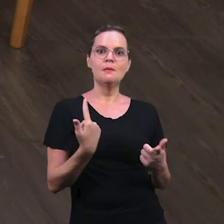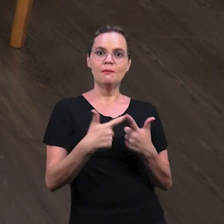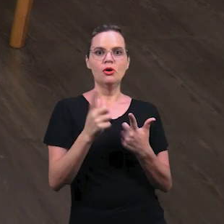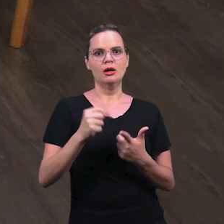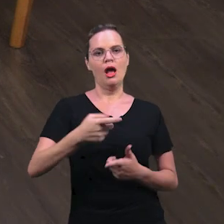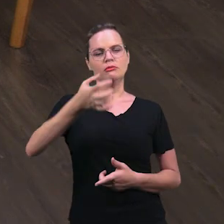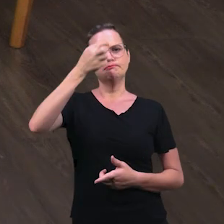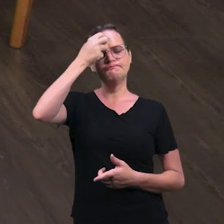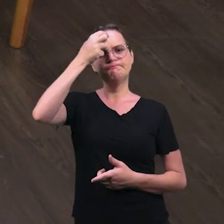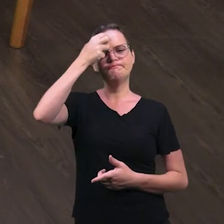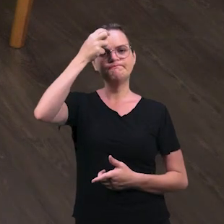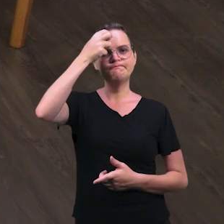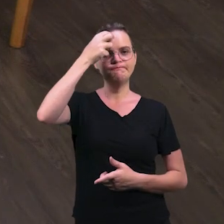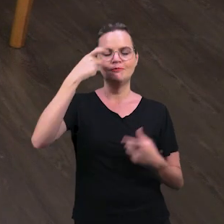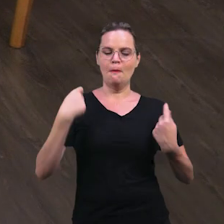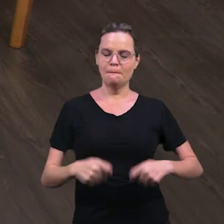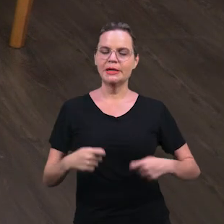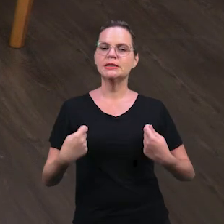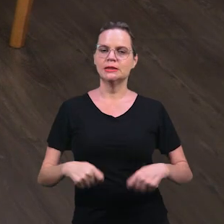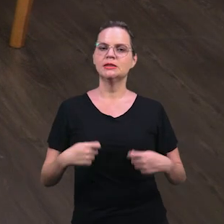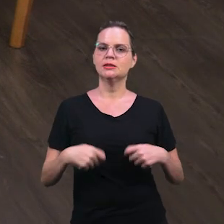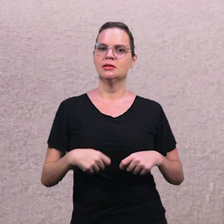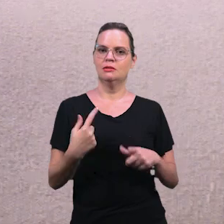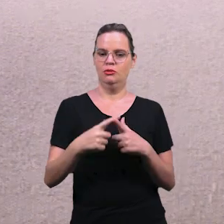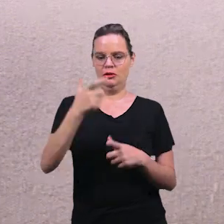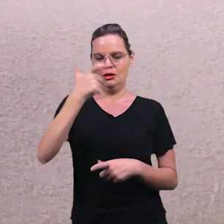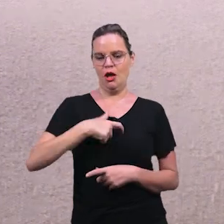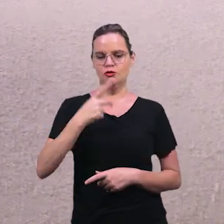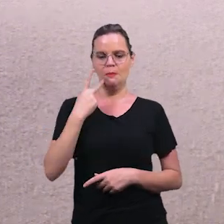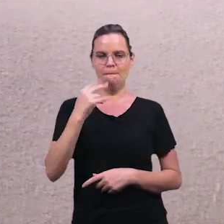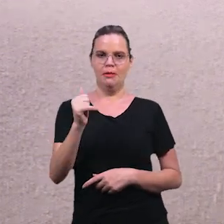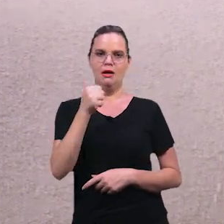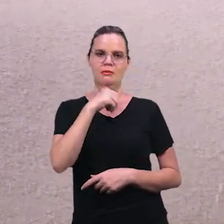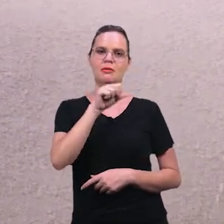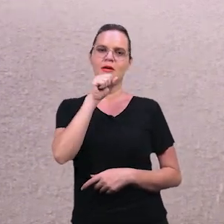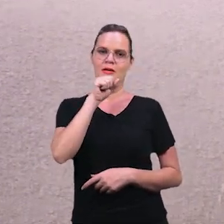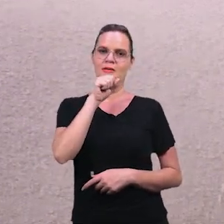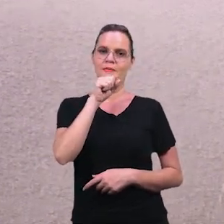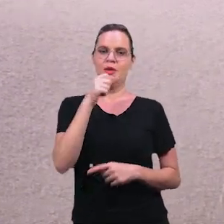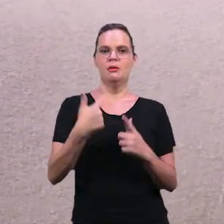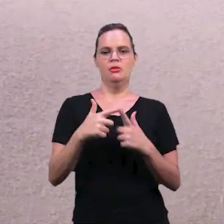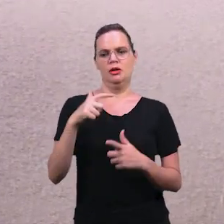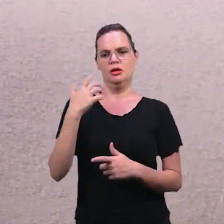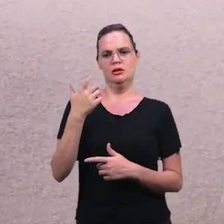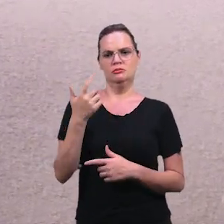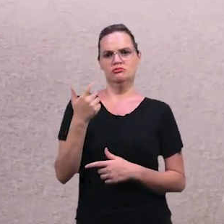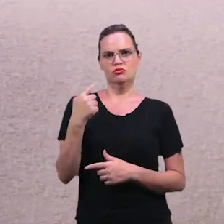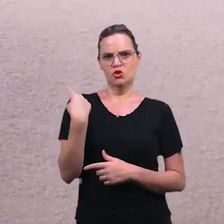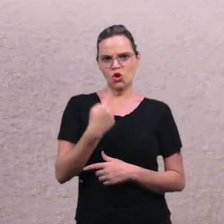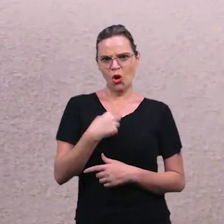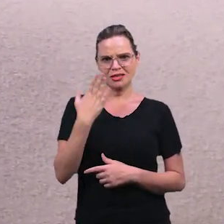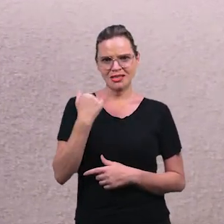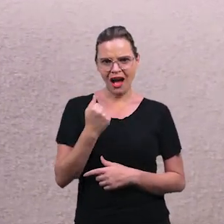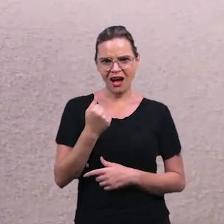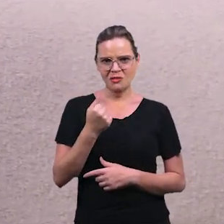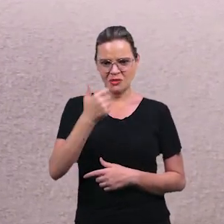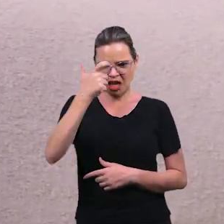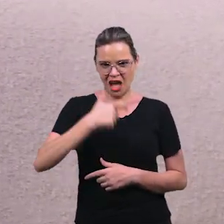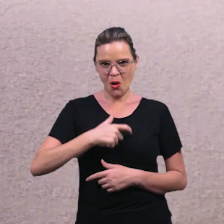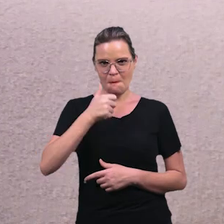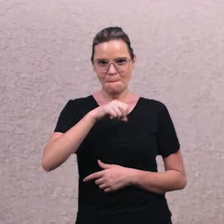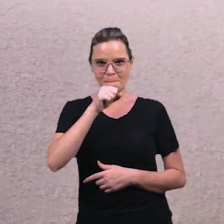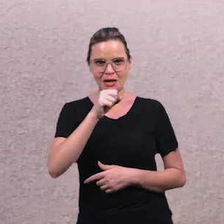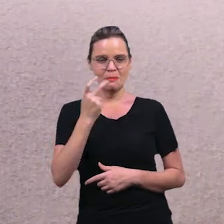essa consciência a gente tem que ter enquanto pais. Nós não sabemos ser pai e ser